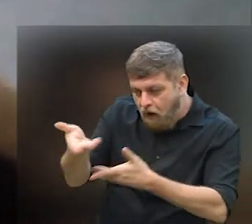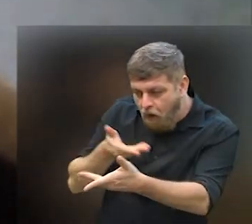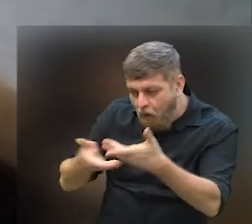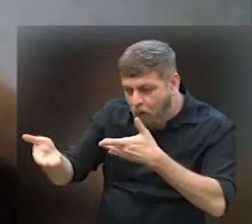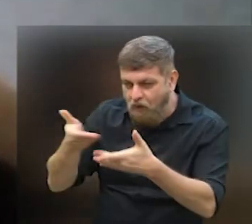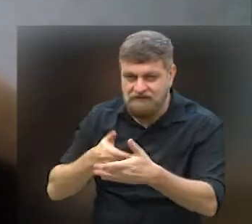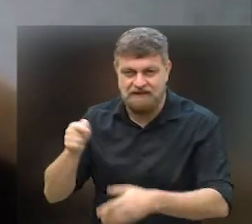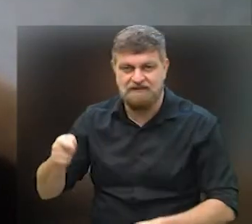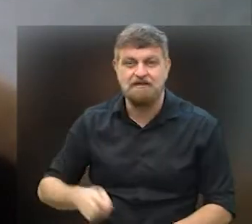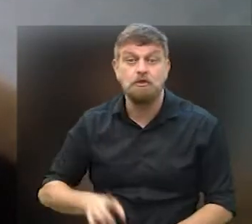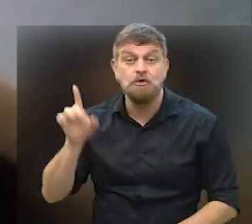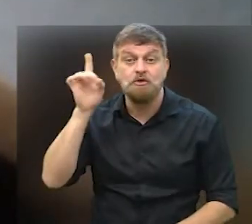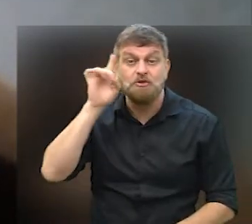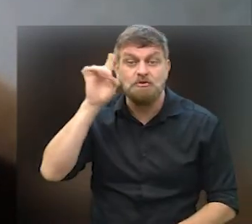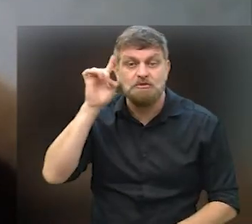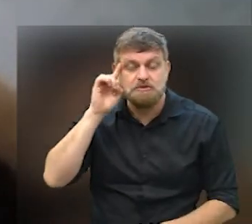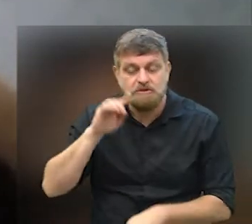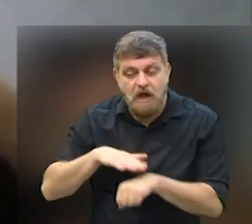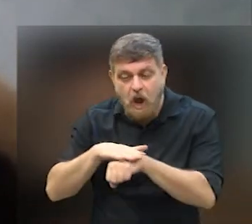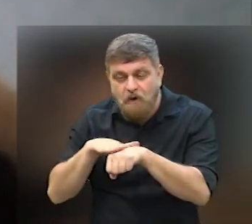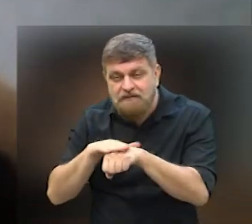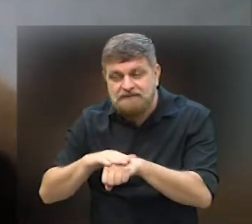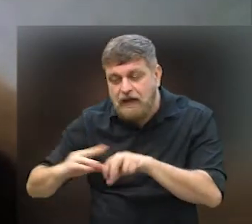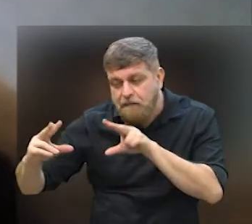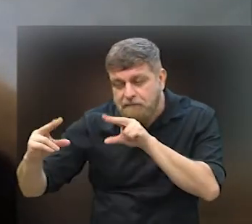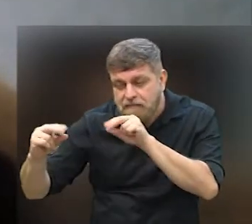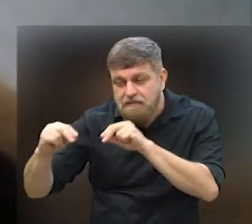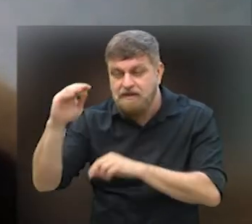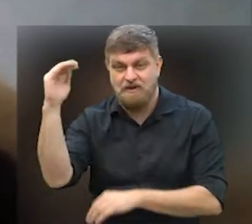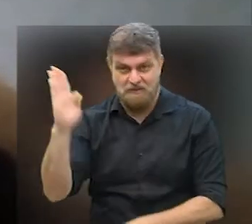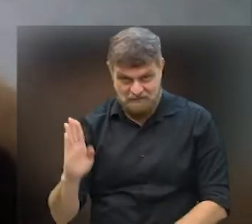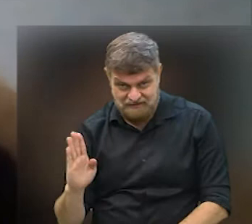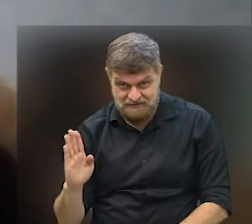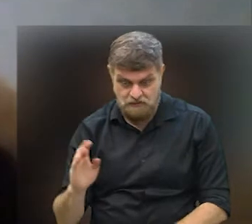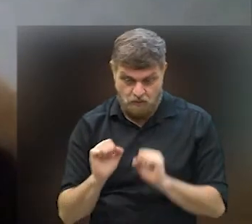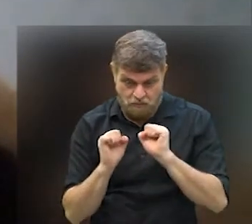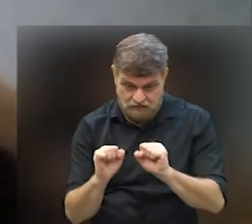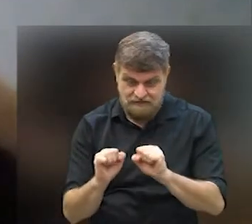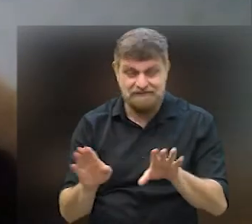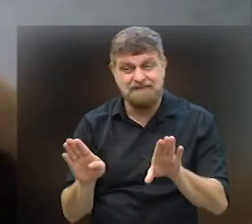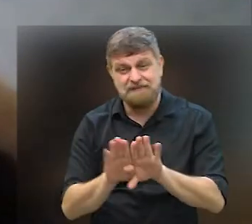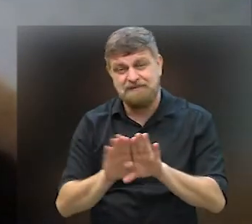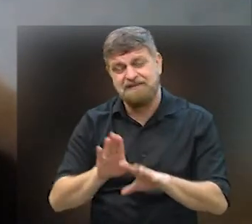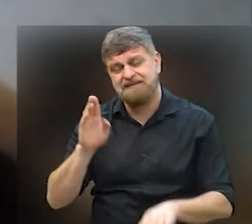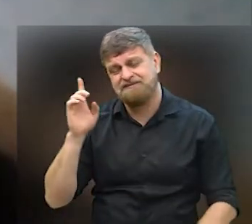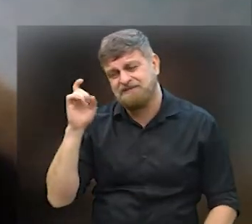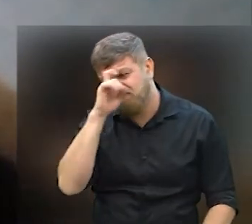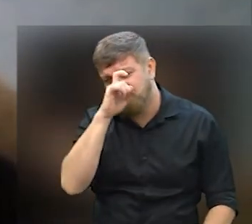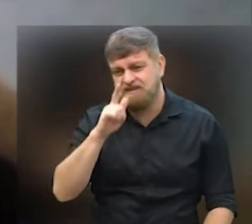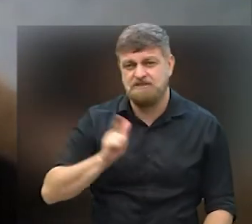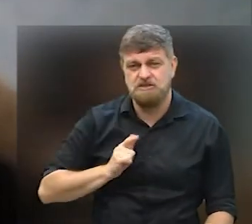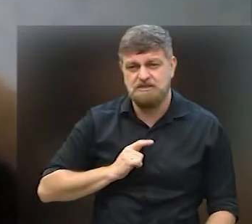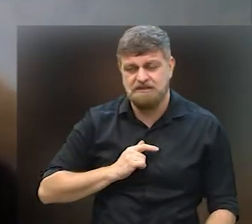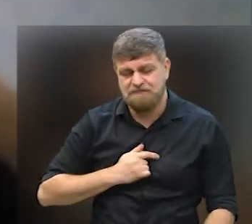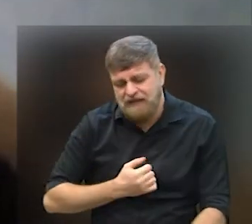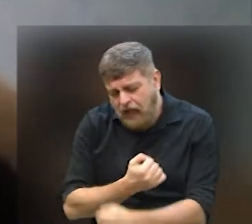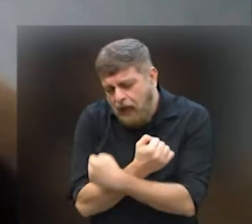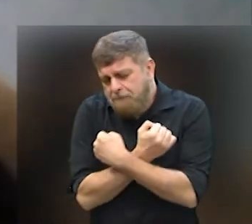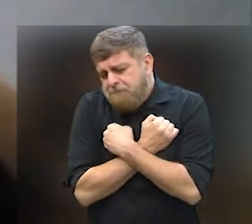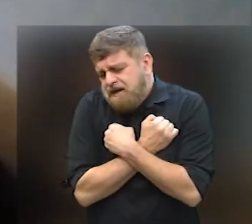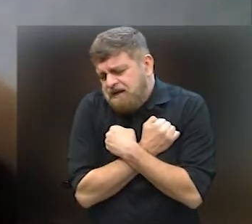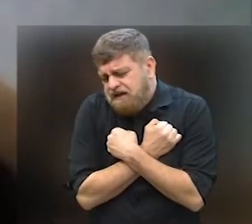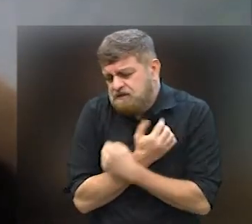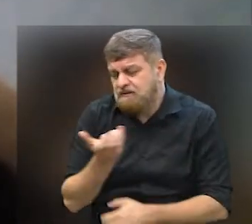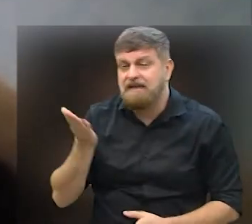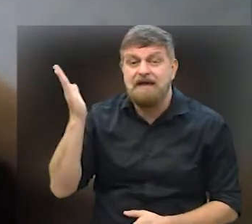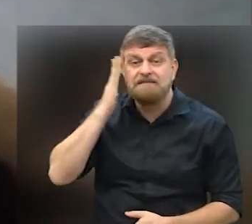internet, que eu podia praticamente todos os dias falar com o Brasil, ainda assim era diferente, né? Eu queria calor humano, eu queria abraço,